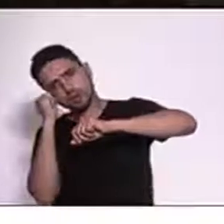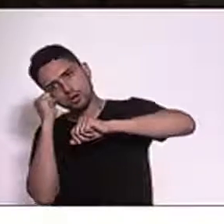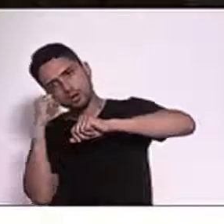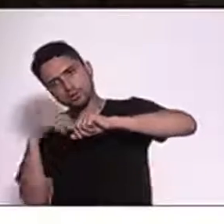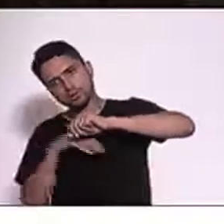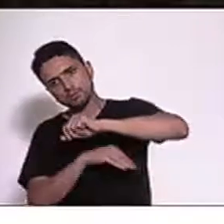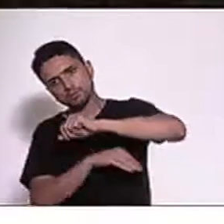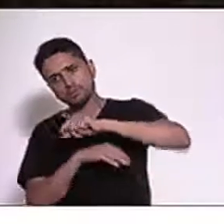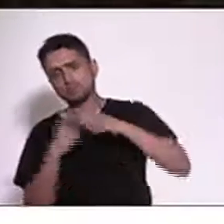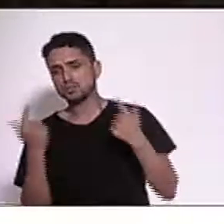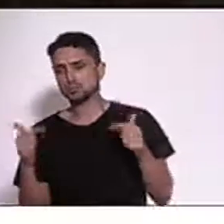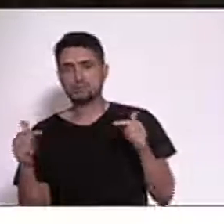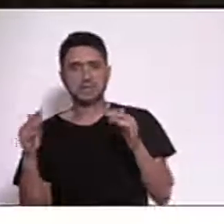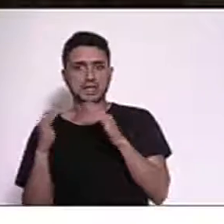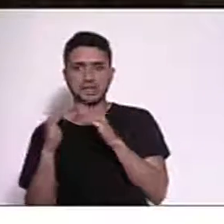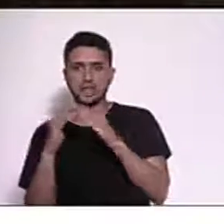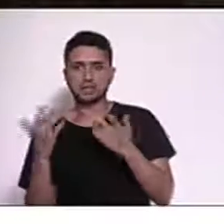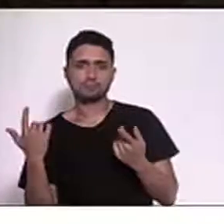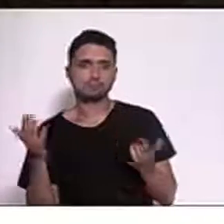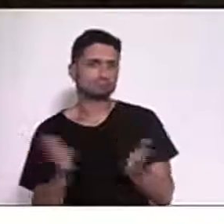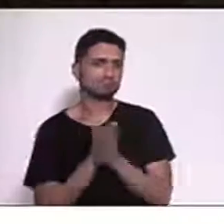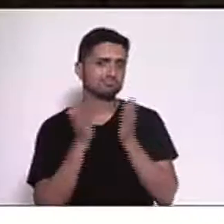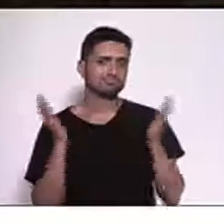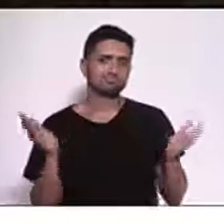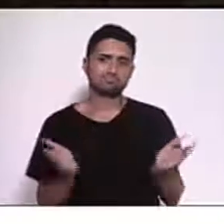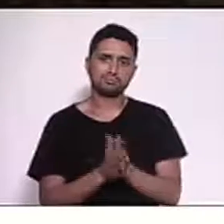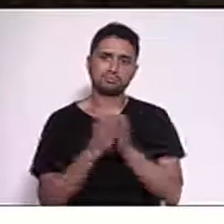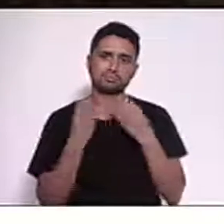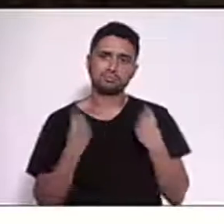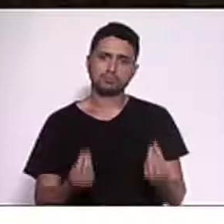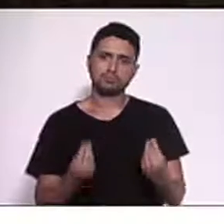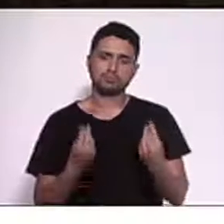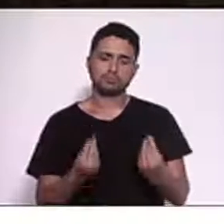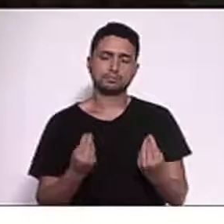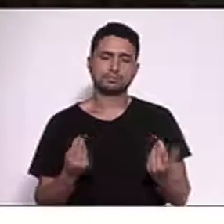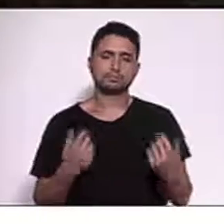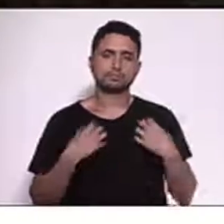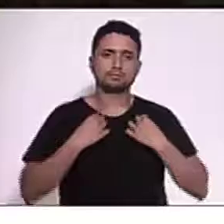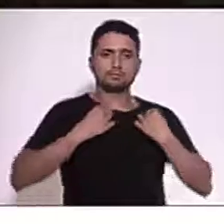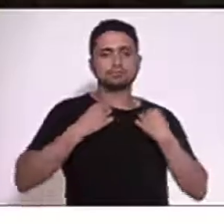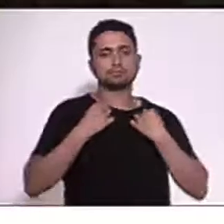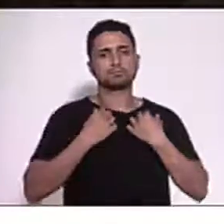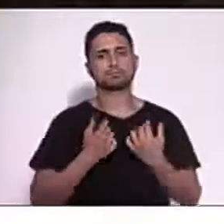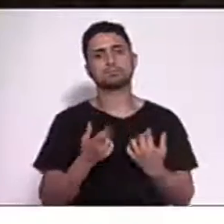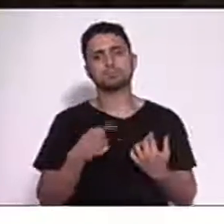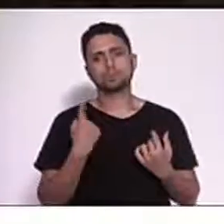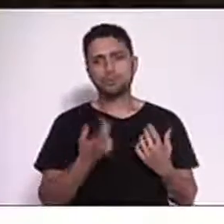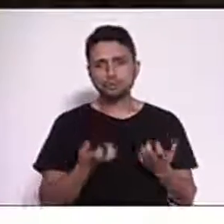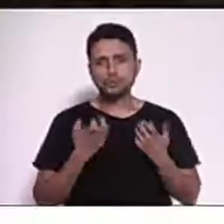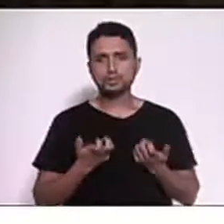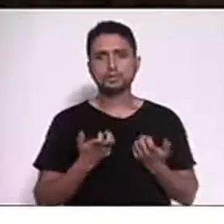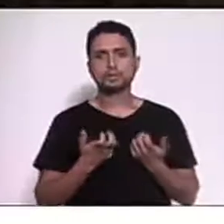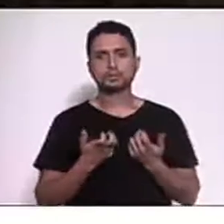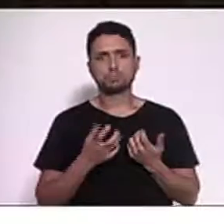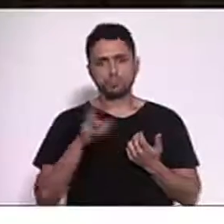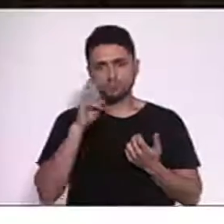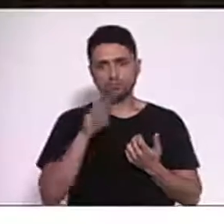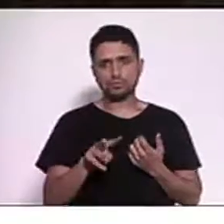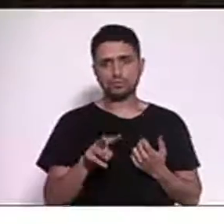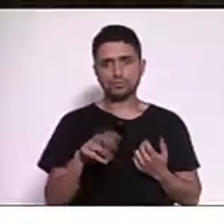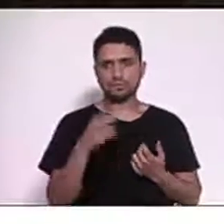um teto para ficar debaixo dele com suas famílias. Nós queremos ver as